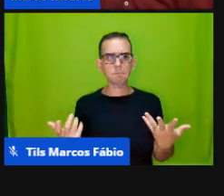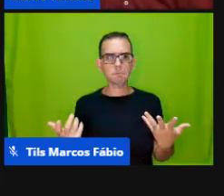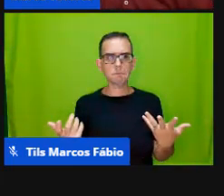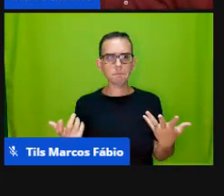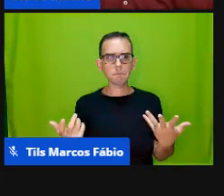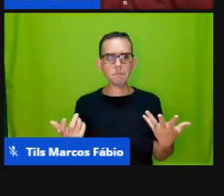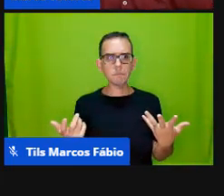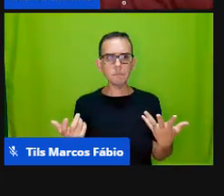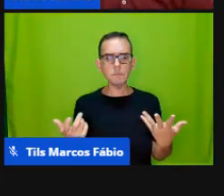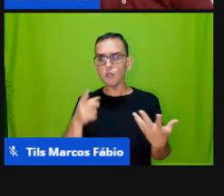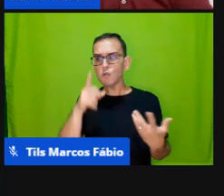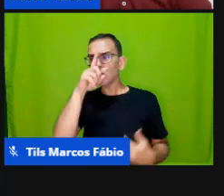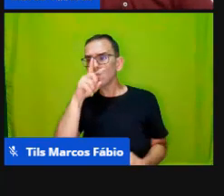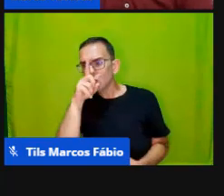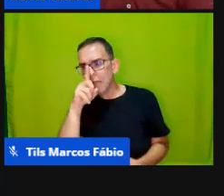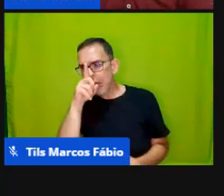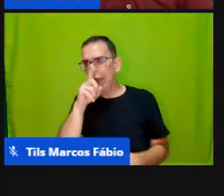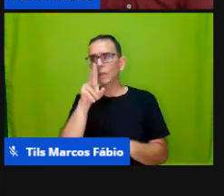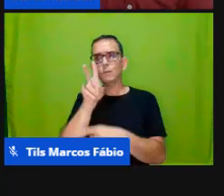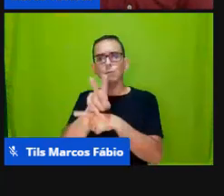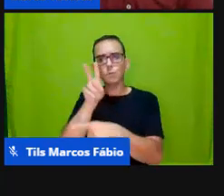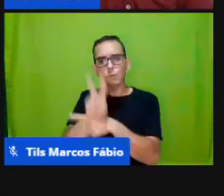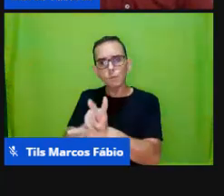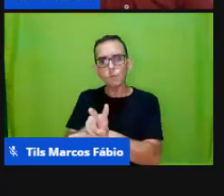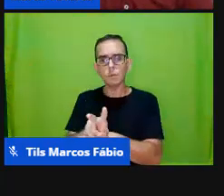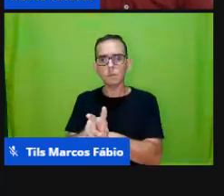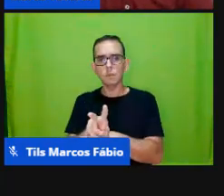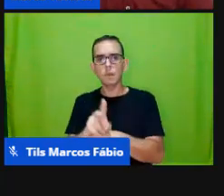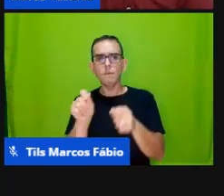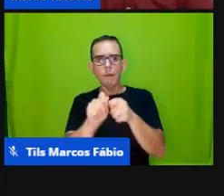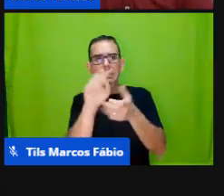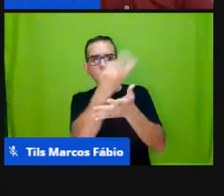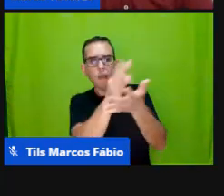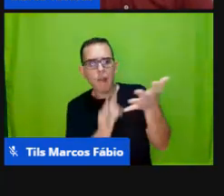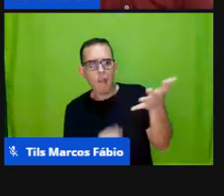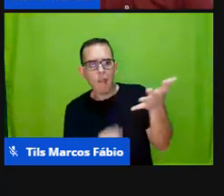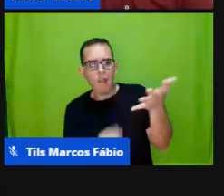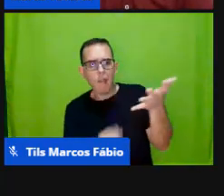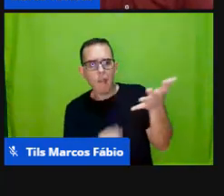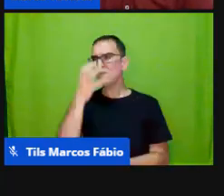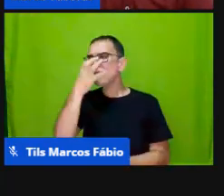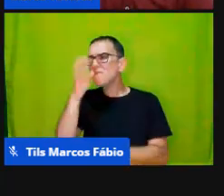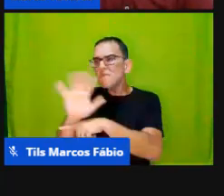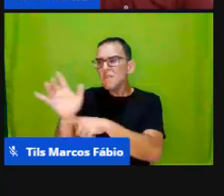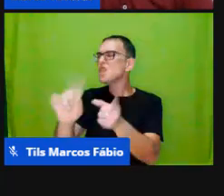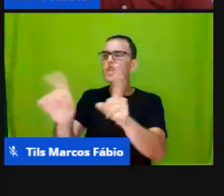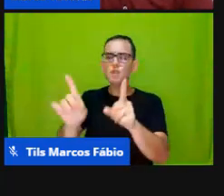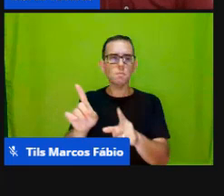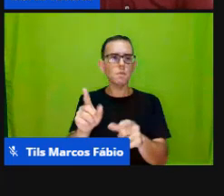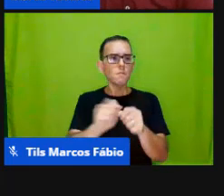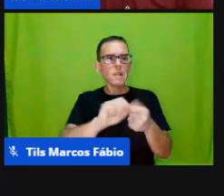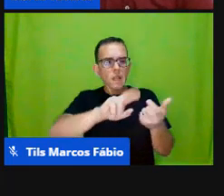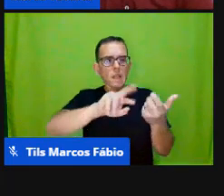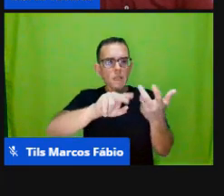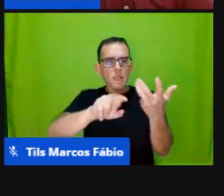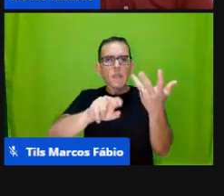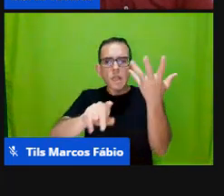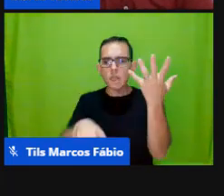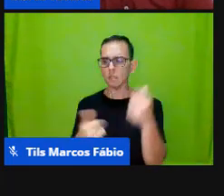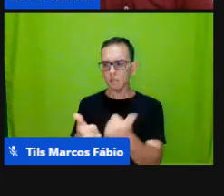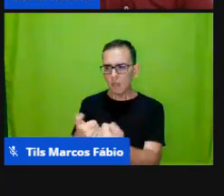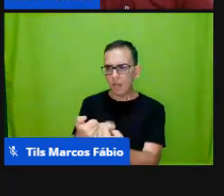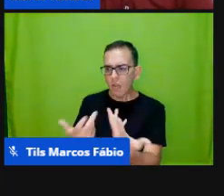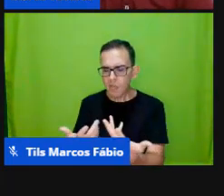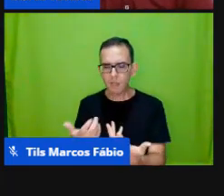em cuidar, fazer a tarefa, não assistir filme, não fazer isso, não mexer no celular, para